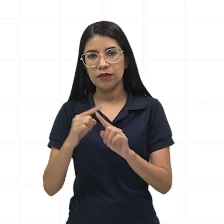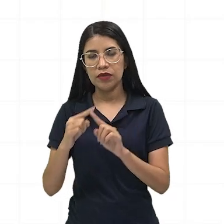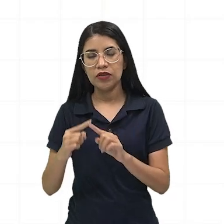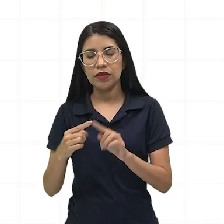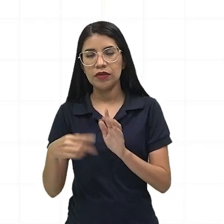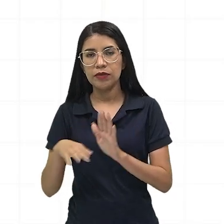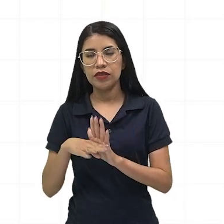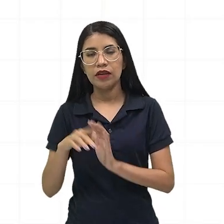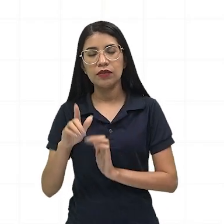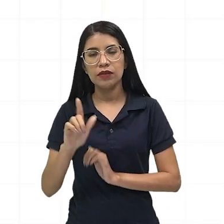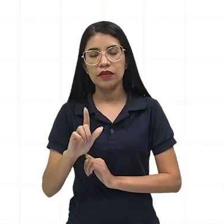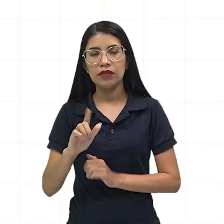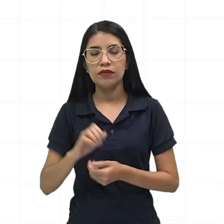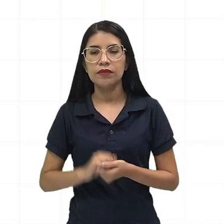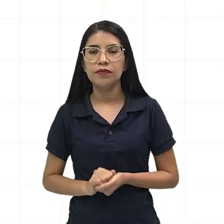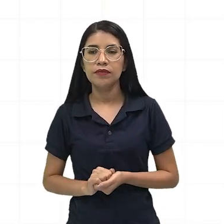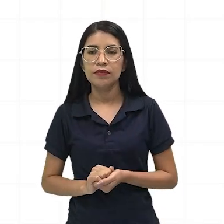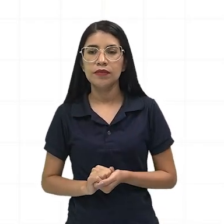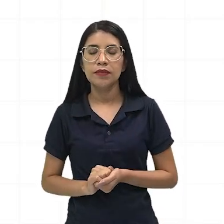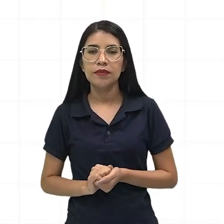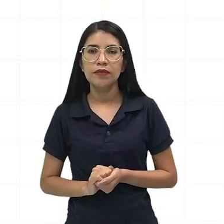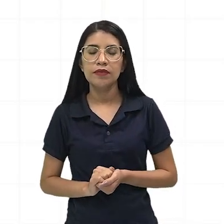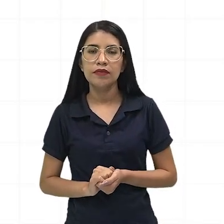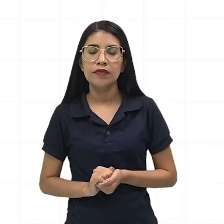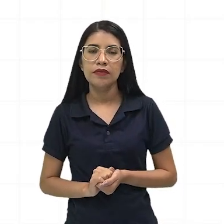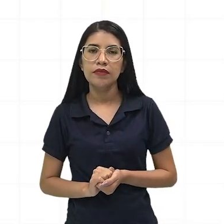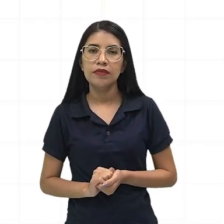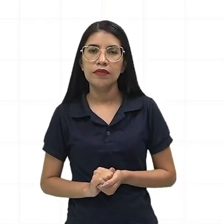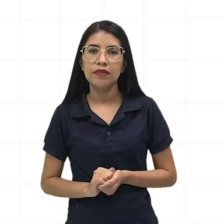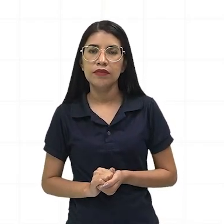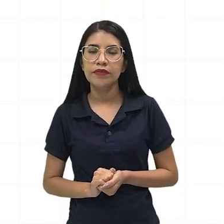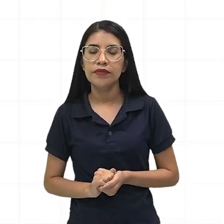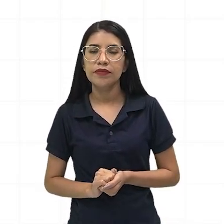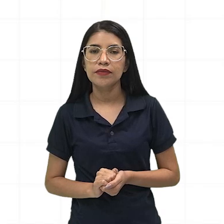E quando nós saímos, então, da